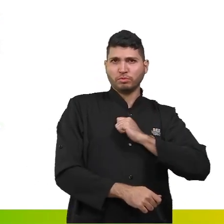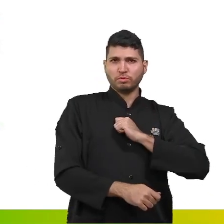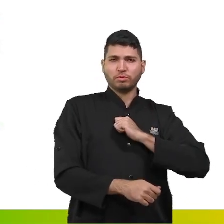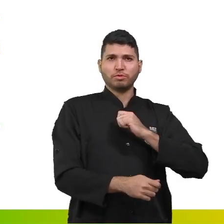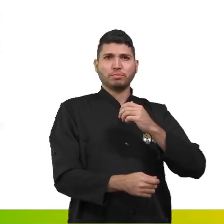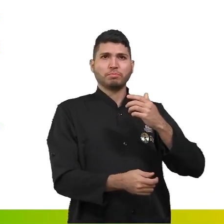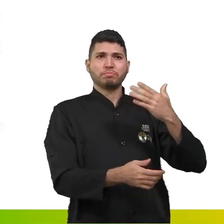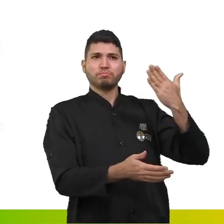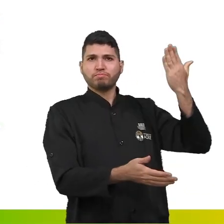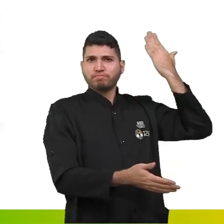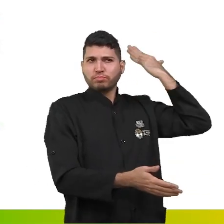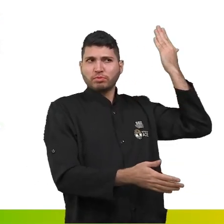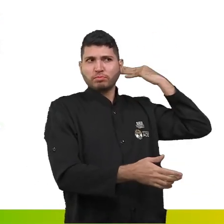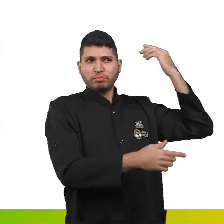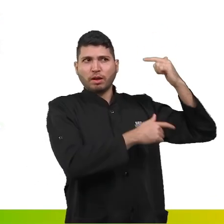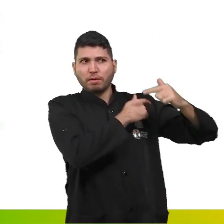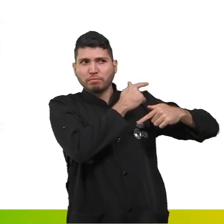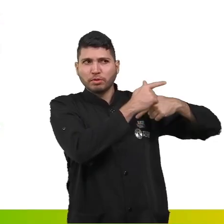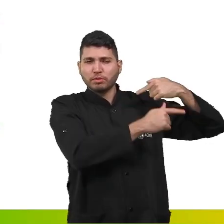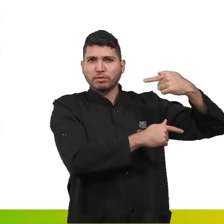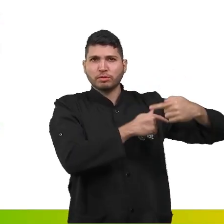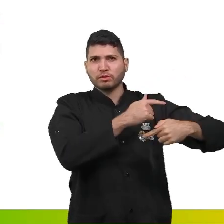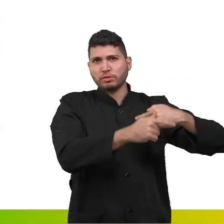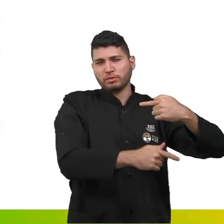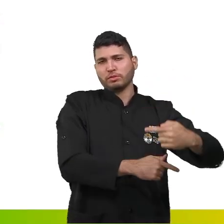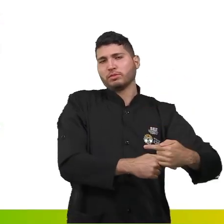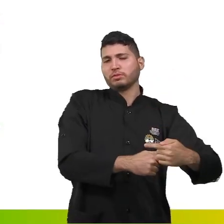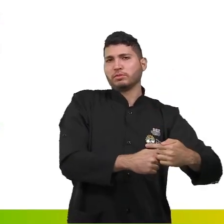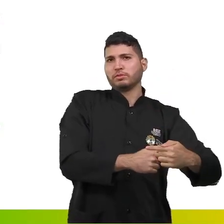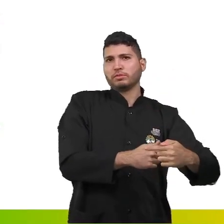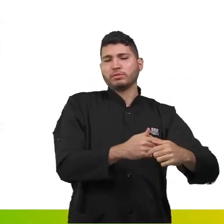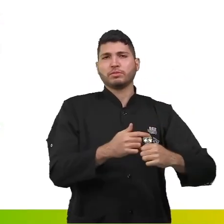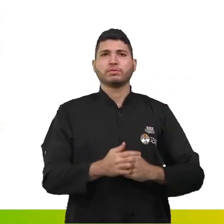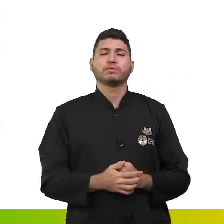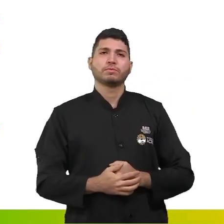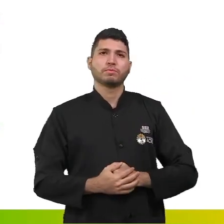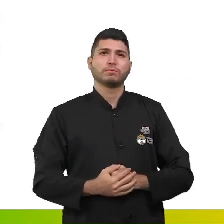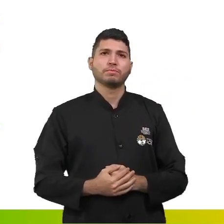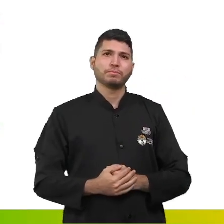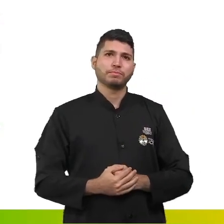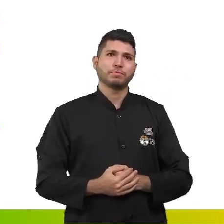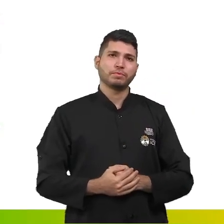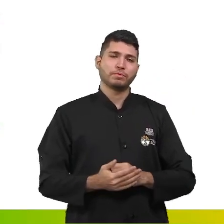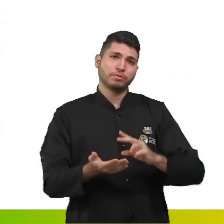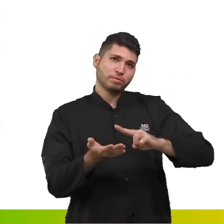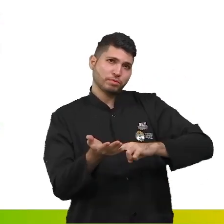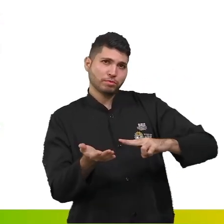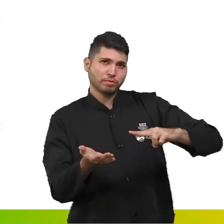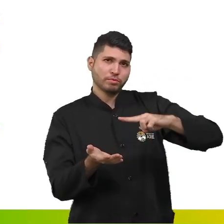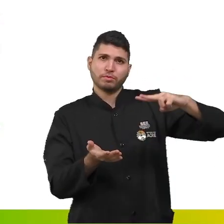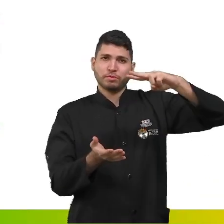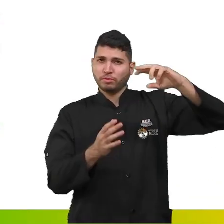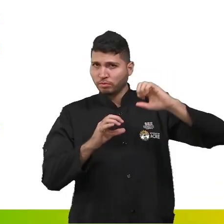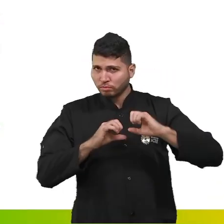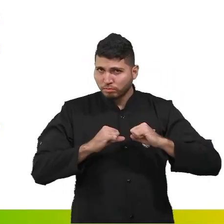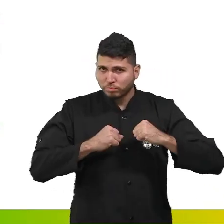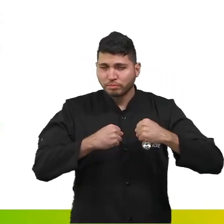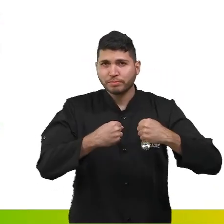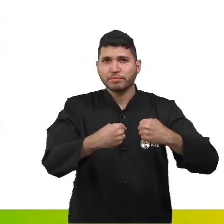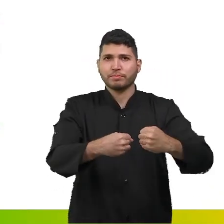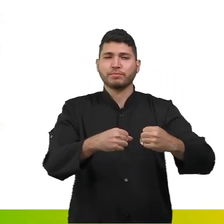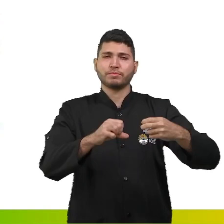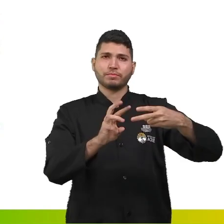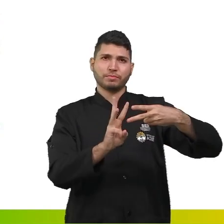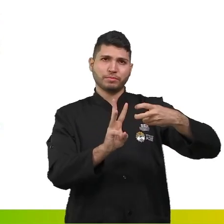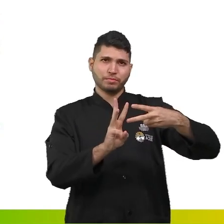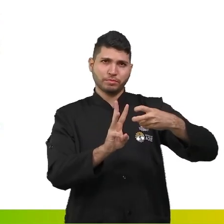eles resistiram vigorosamente à escravidão imposta pelos colonizadores. Então, houve muita resistência dos